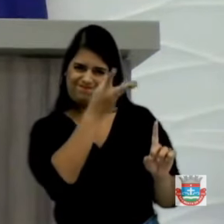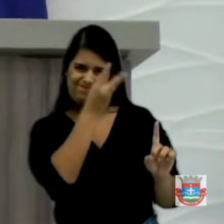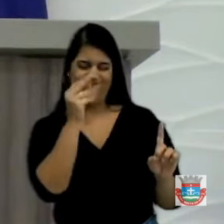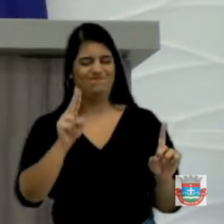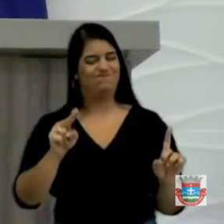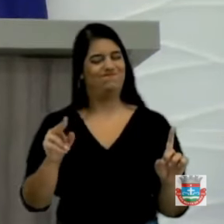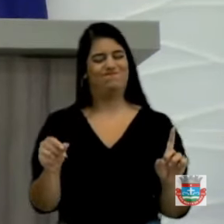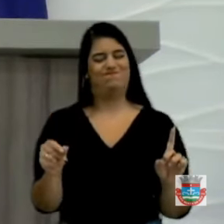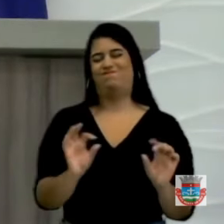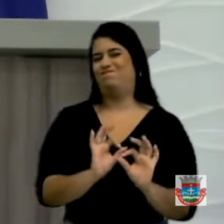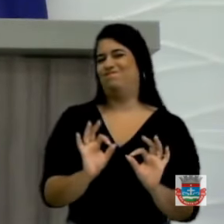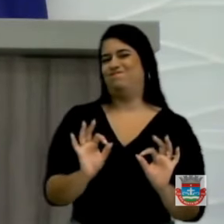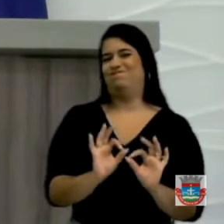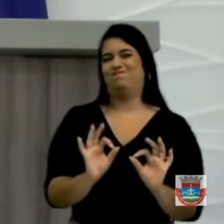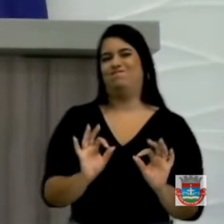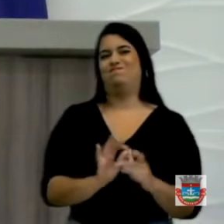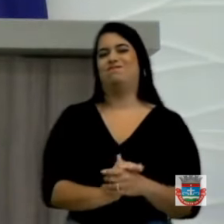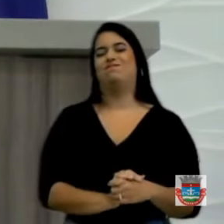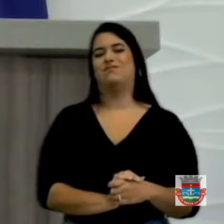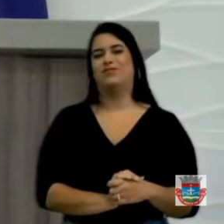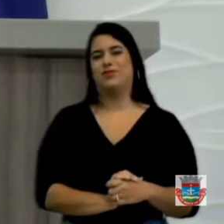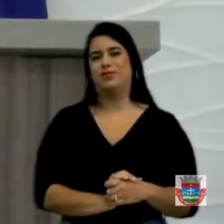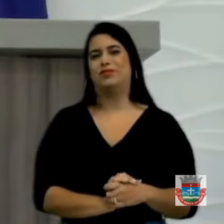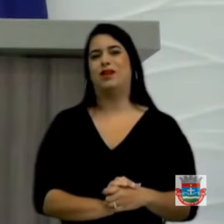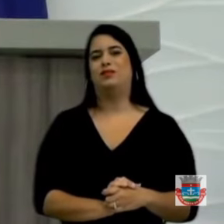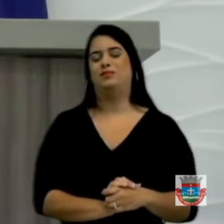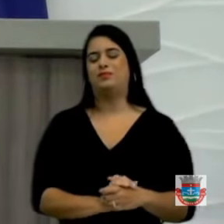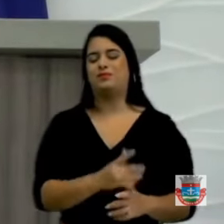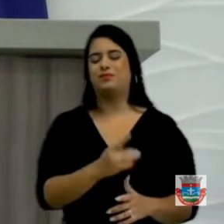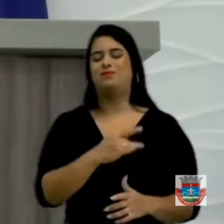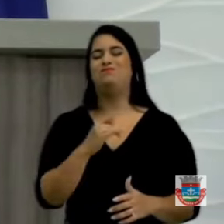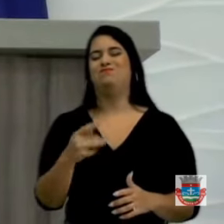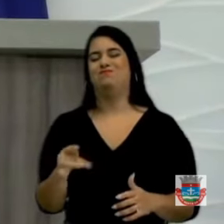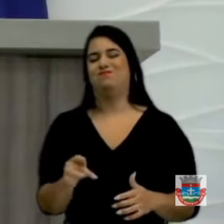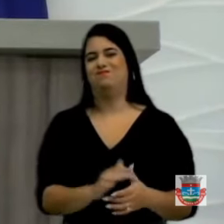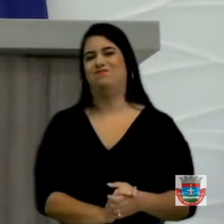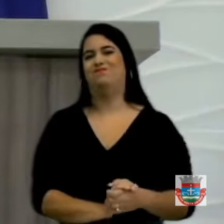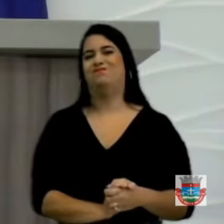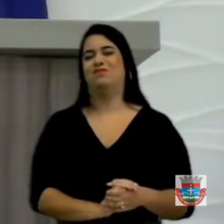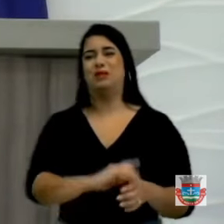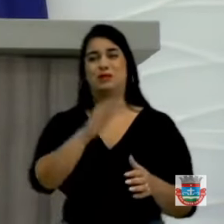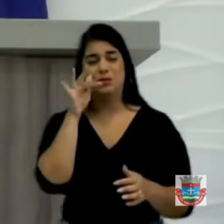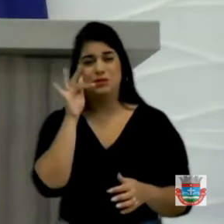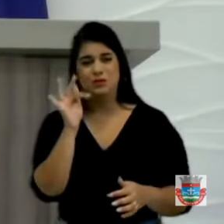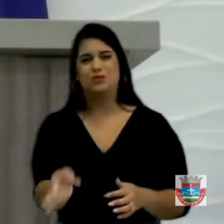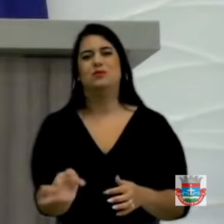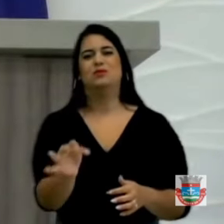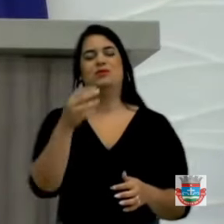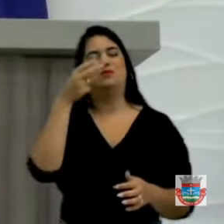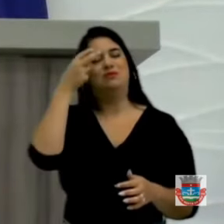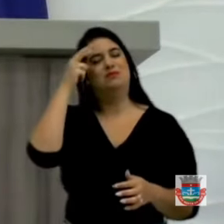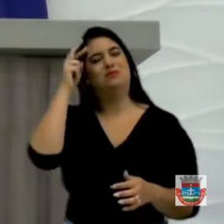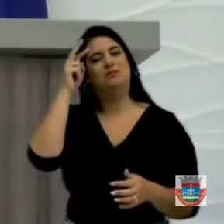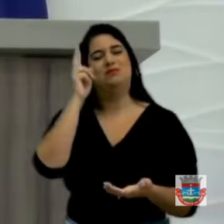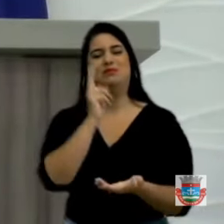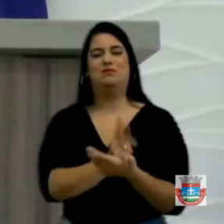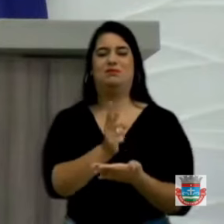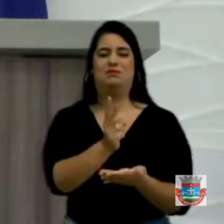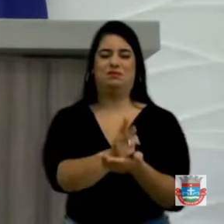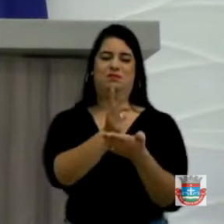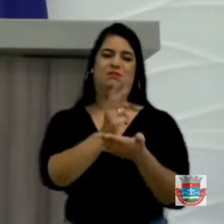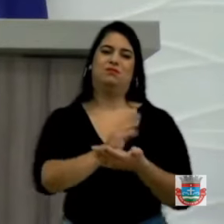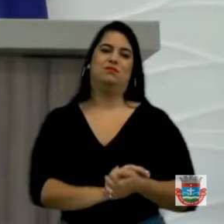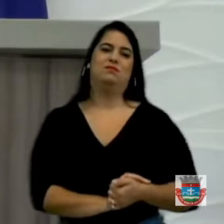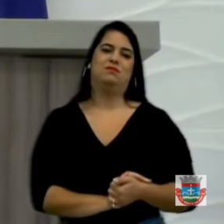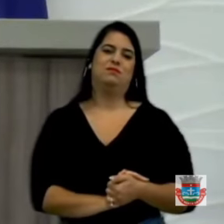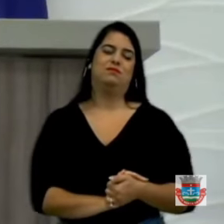quem planta vai colher, que seja hoje, que seja mais tarde, que seja amanhã, futuramente, não